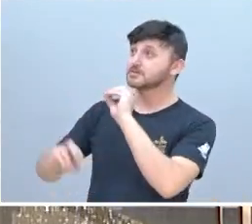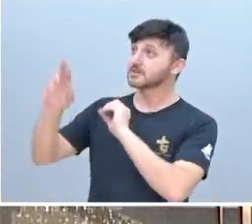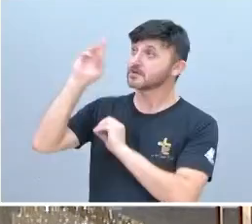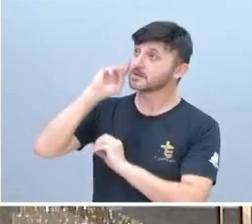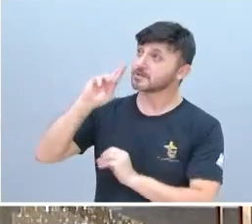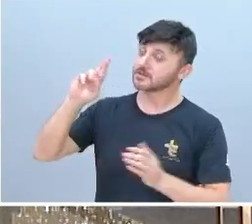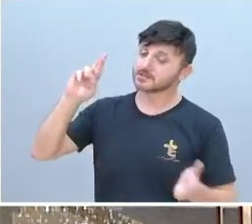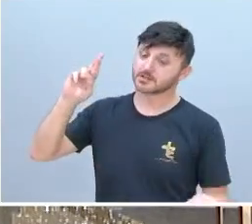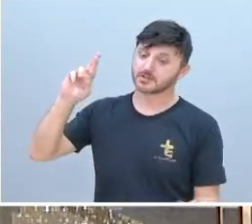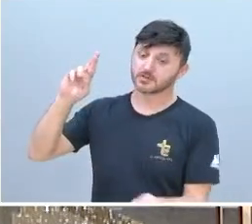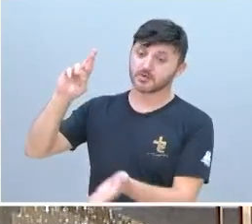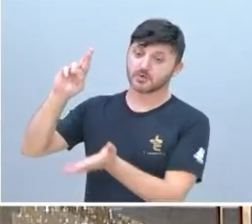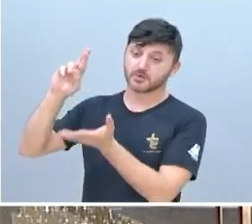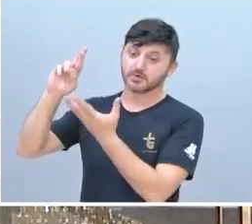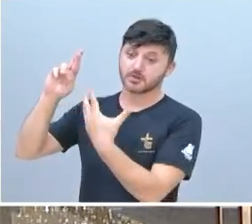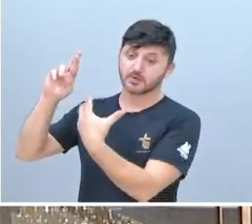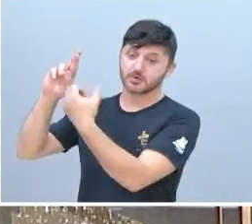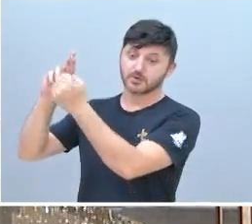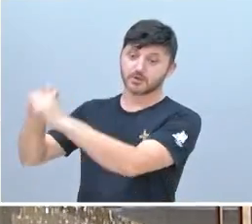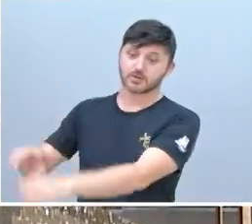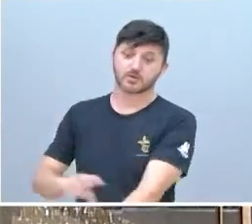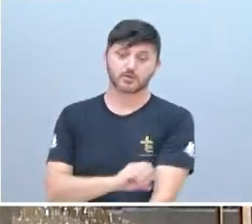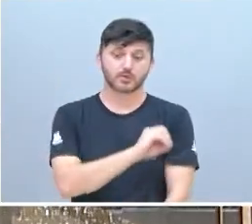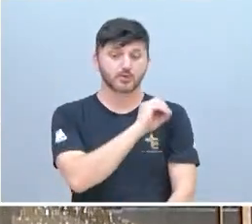Oh, recebe, Senhor.